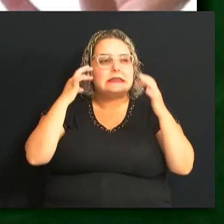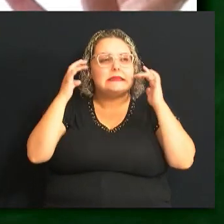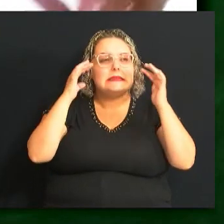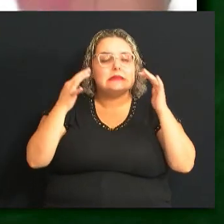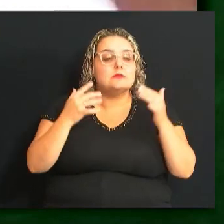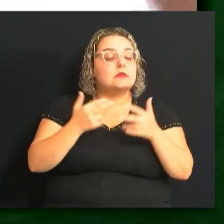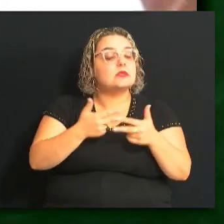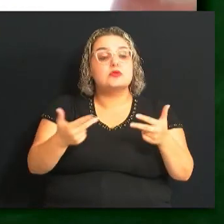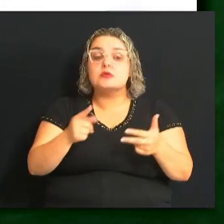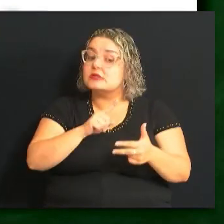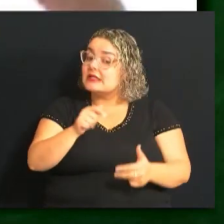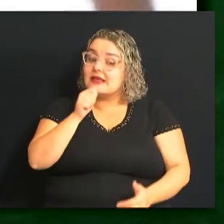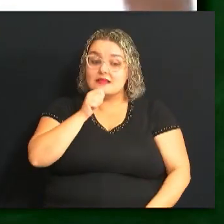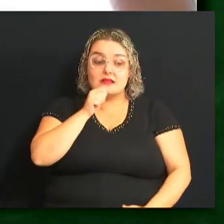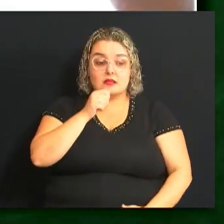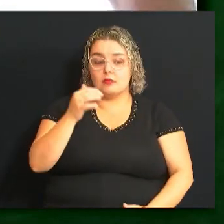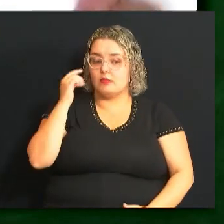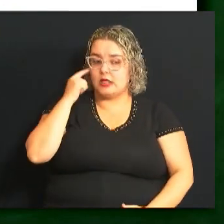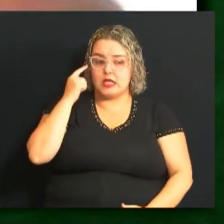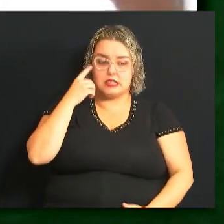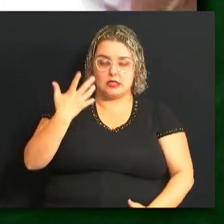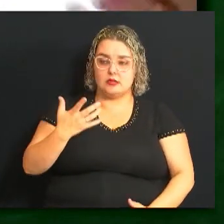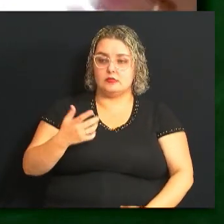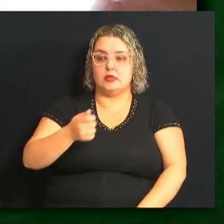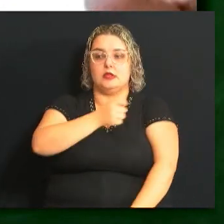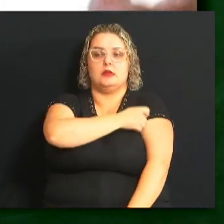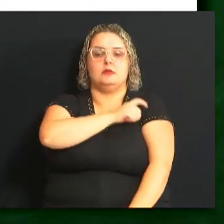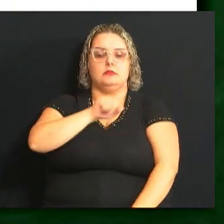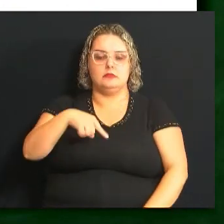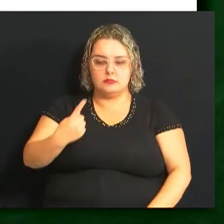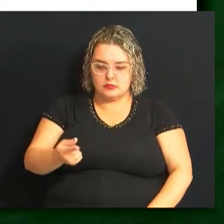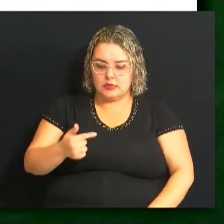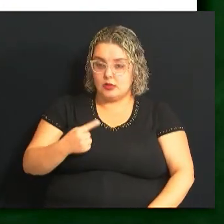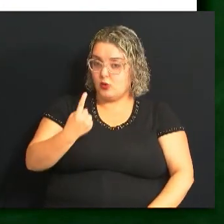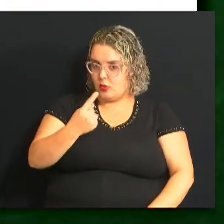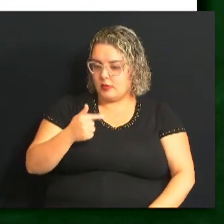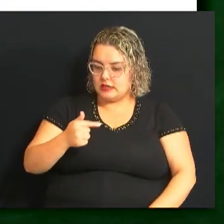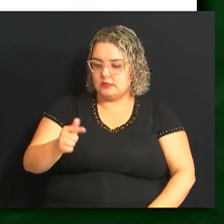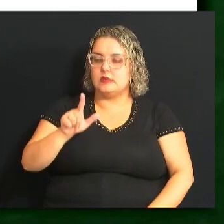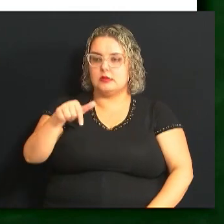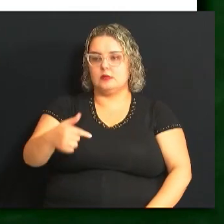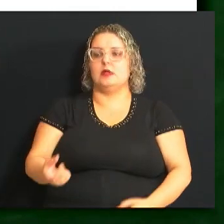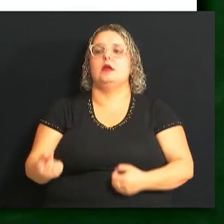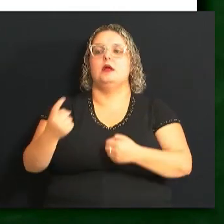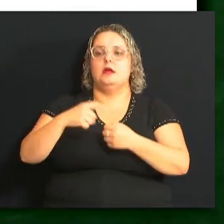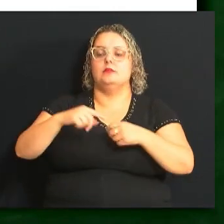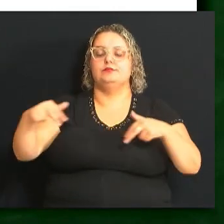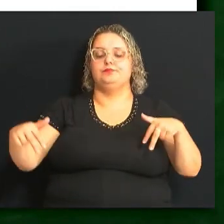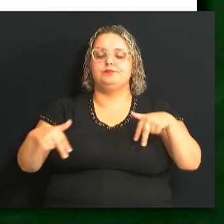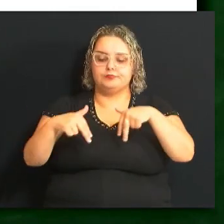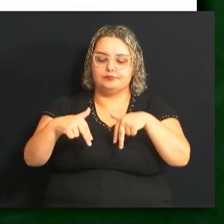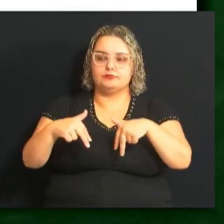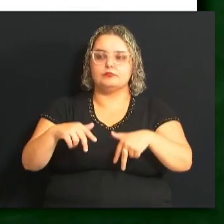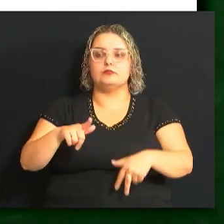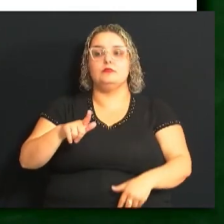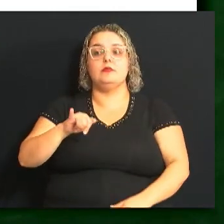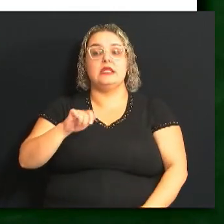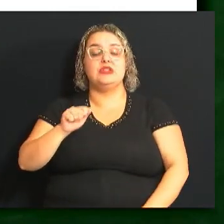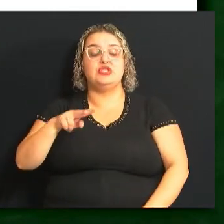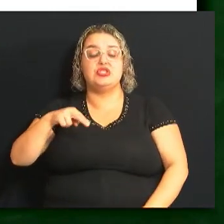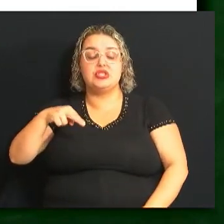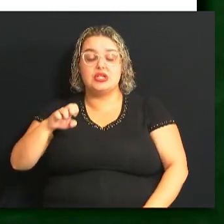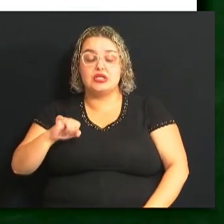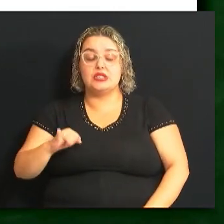pensado sobre isso. Então, na aula seguinte, uma semana depois, ela volta para mim e diz, Giane, eu percebi uma coisa, só